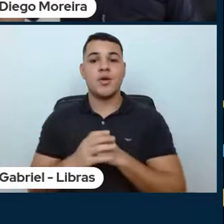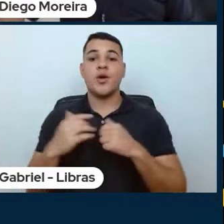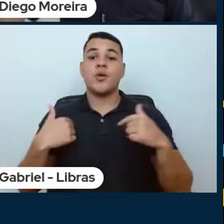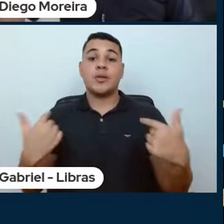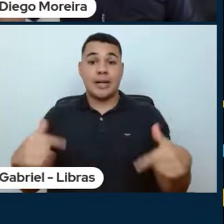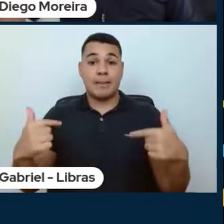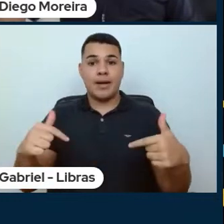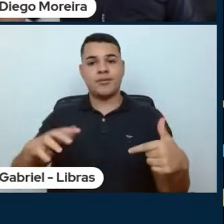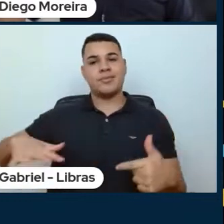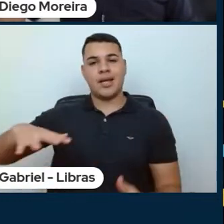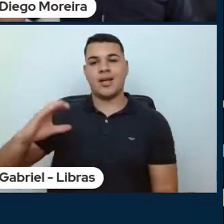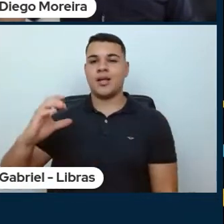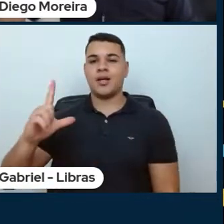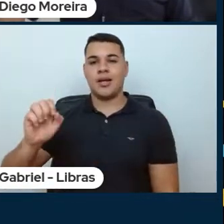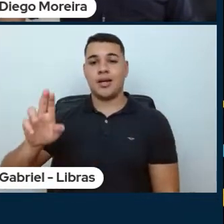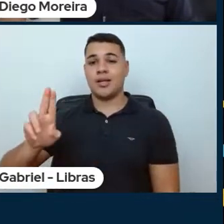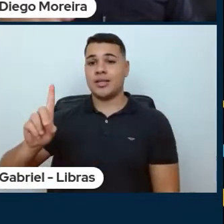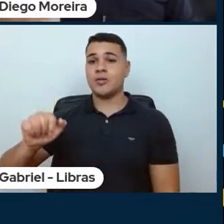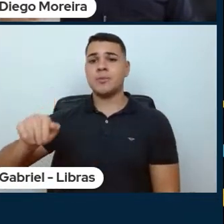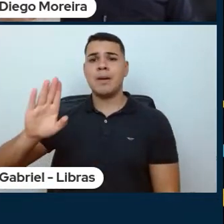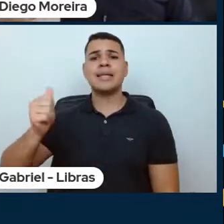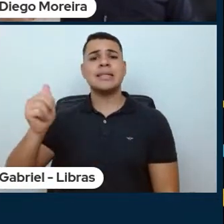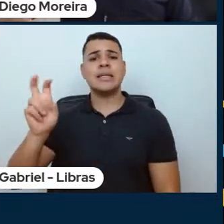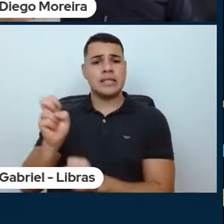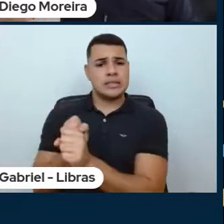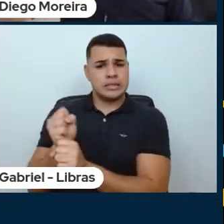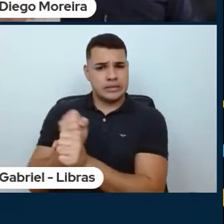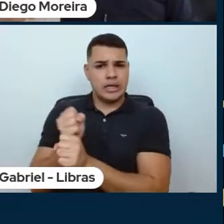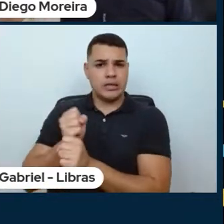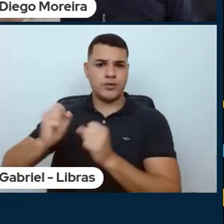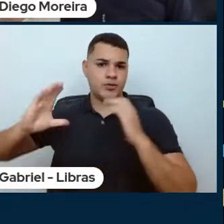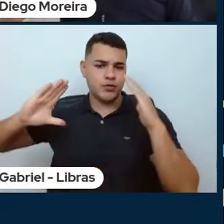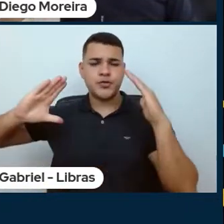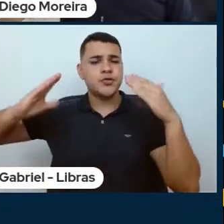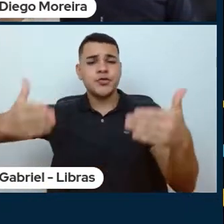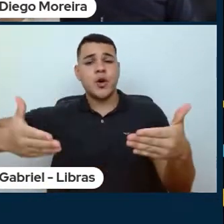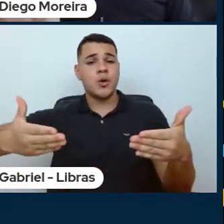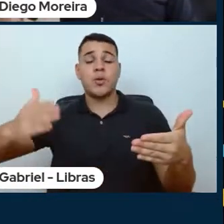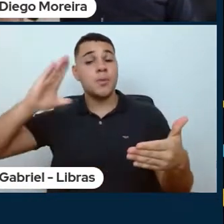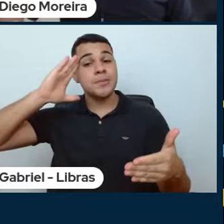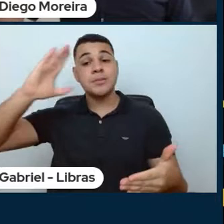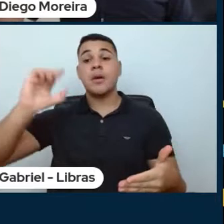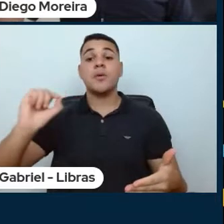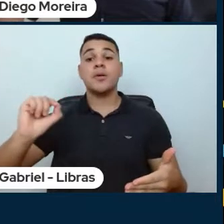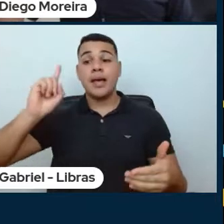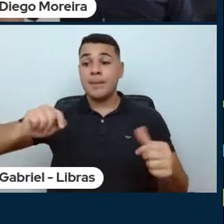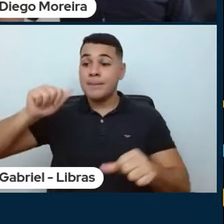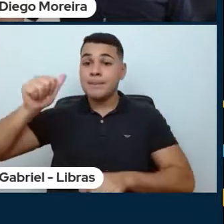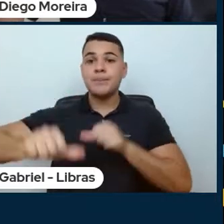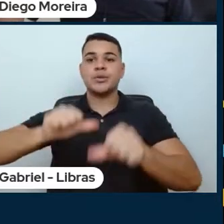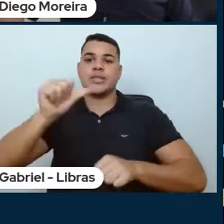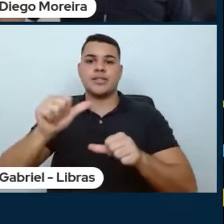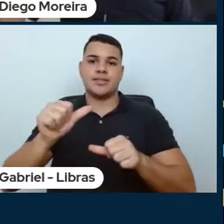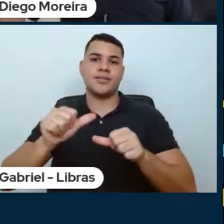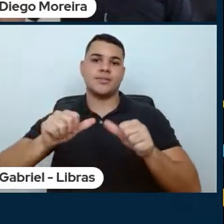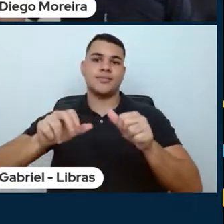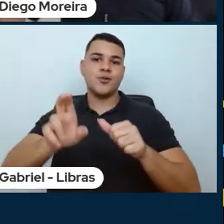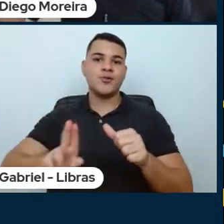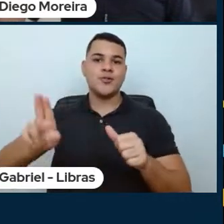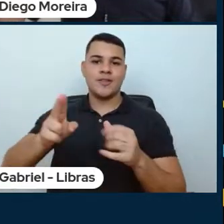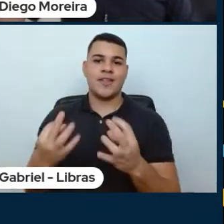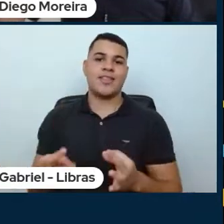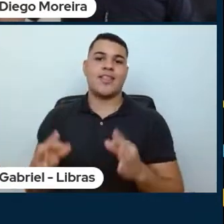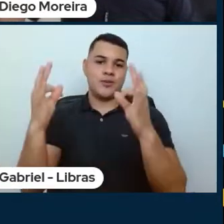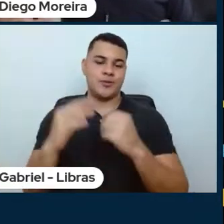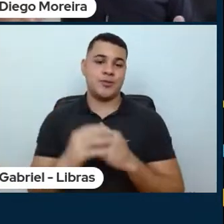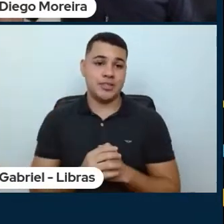há mais de 15 anos, né, foco em transformação por meio da tecnologia, né, esse é o principal mote até